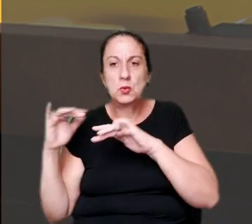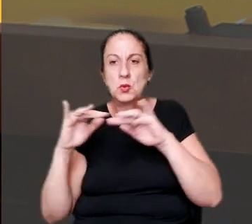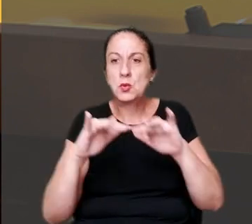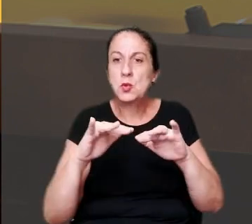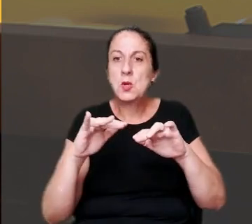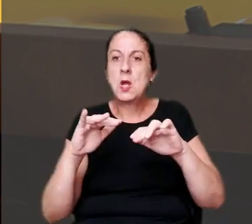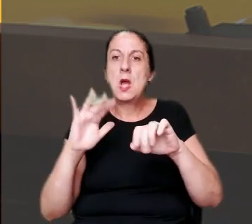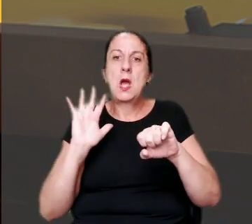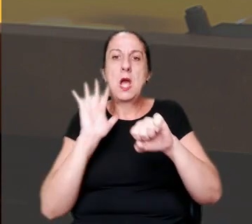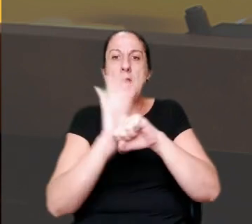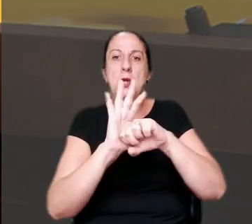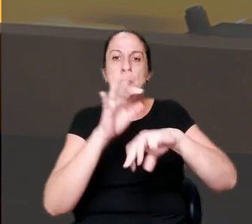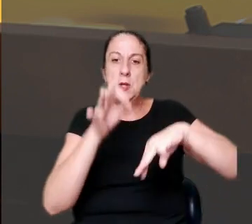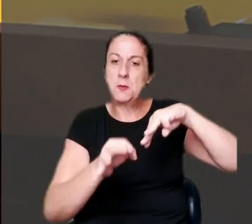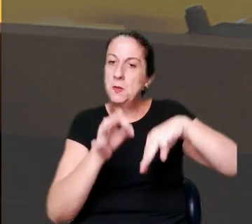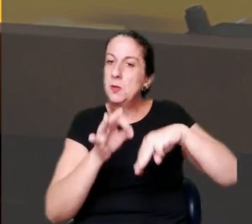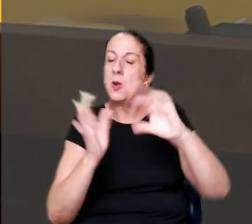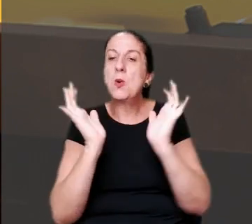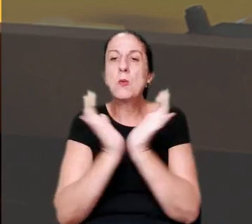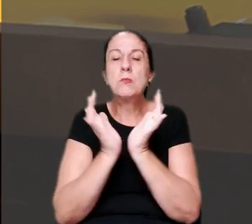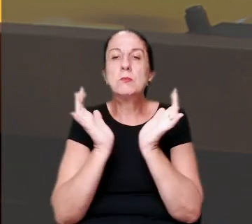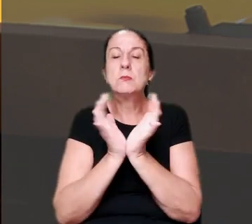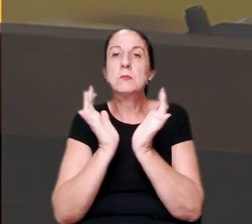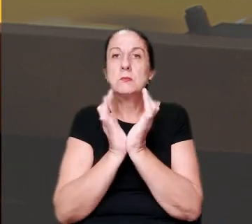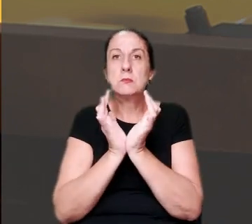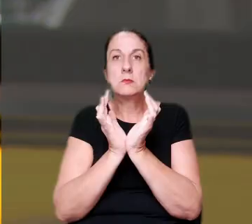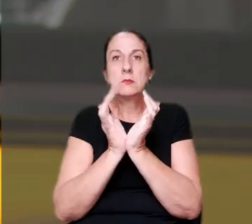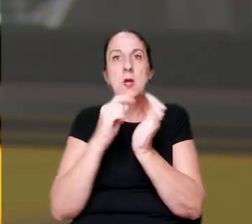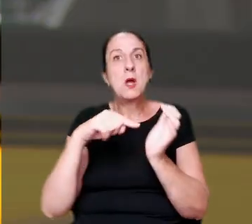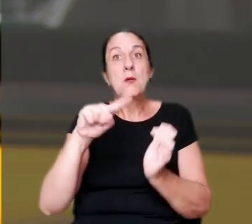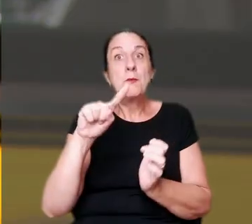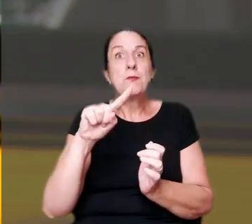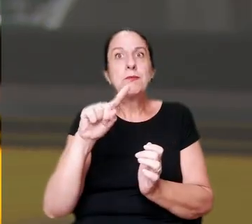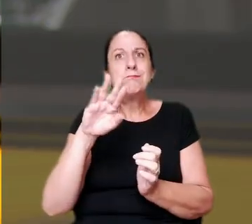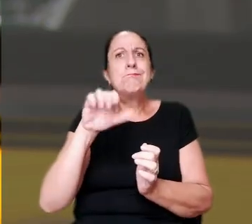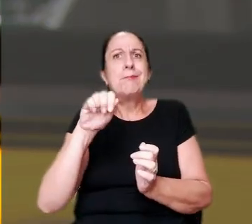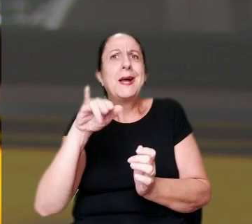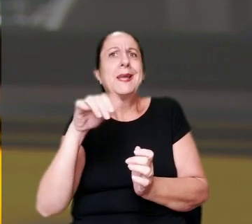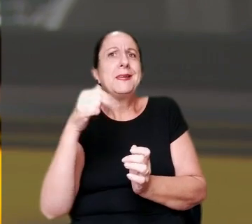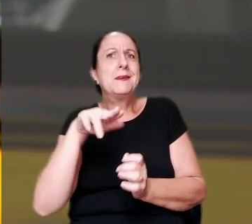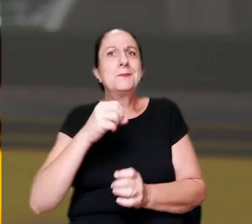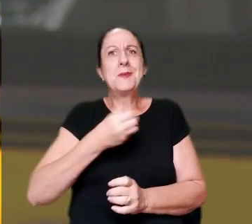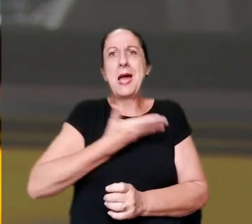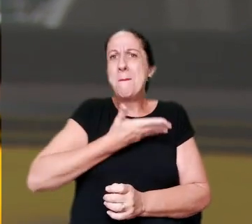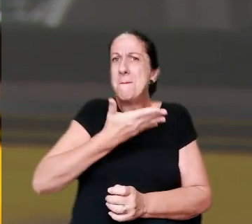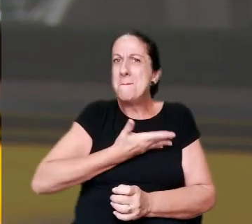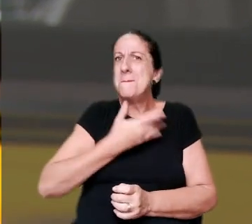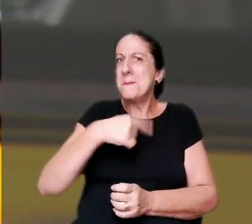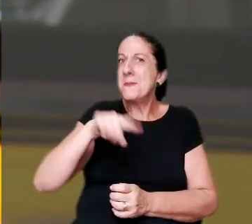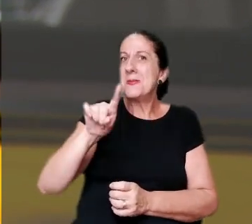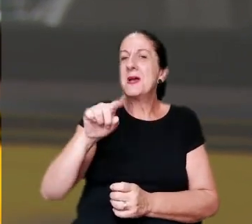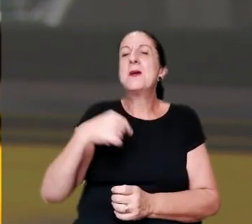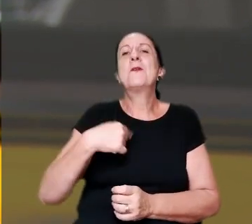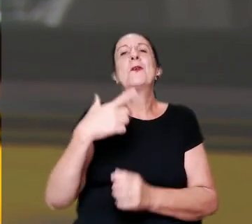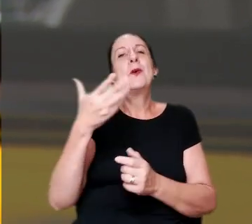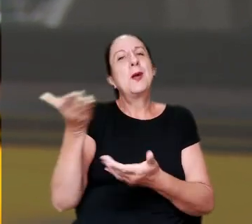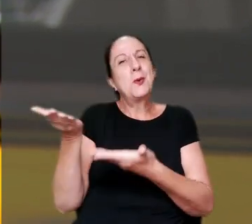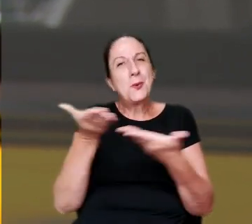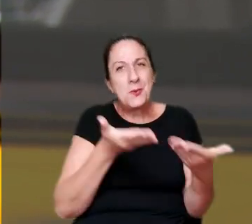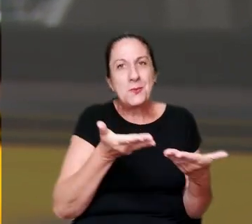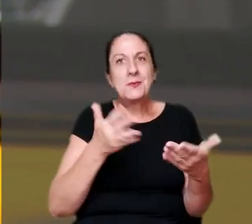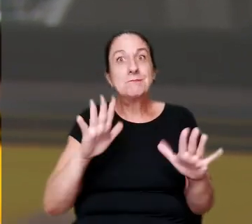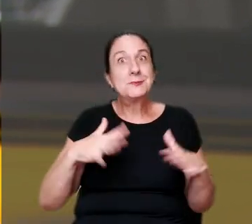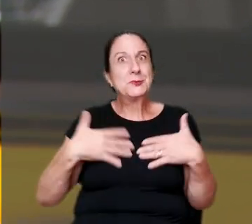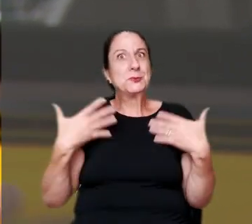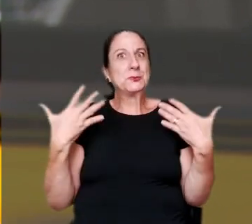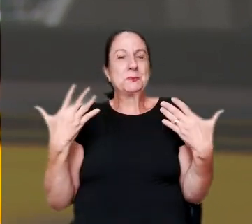para ajudar os ministros, os colegas aqui, vamos botar o Baiano, nosso amigo lá e tal. Pá. E aí eu fui convidado